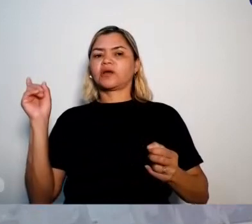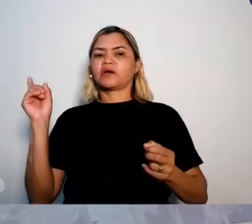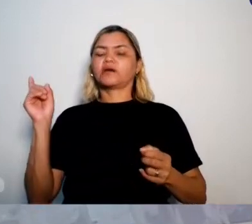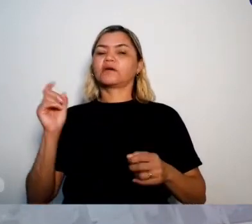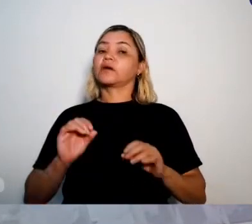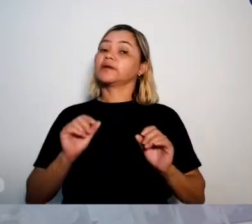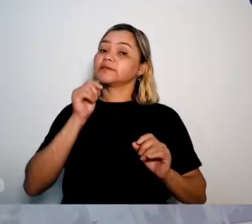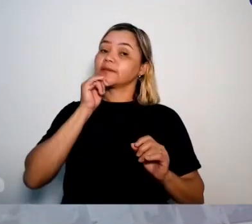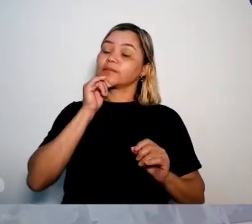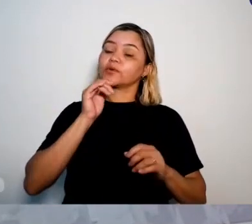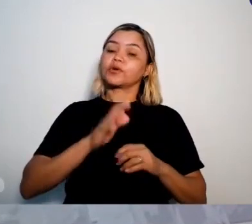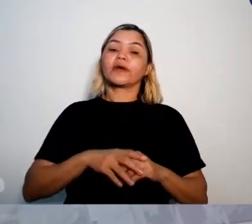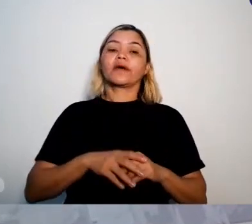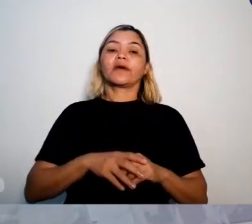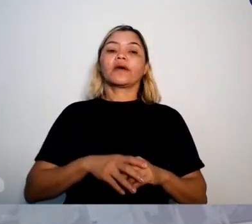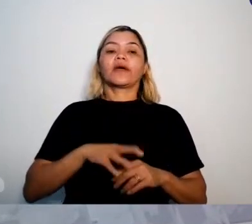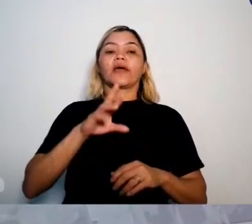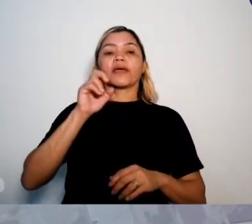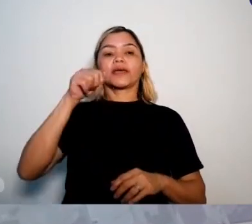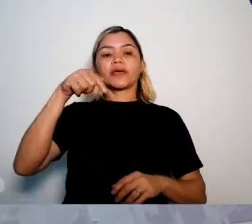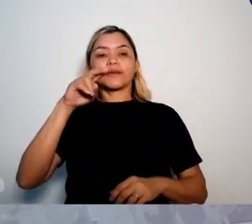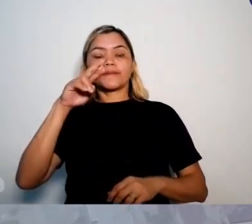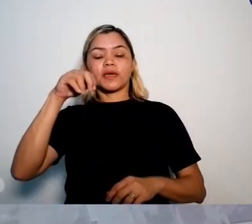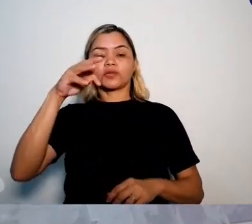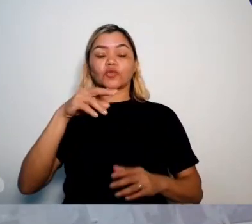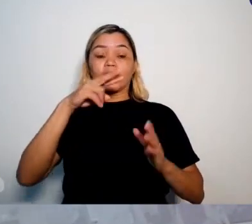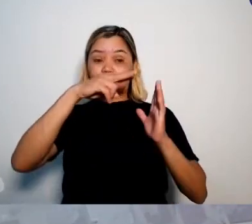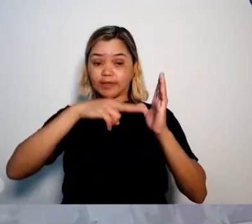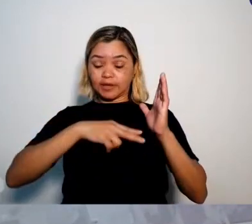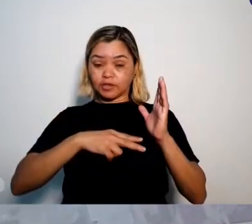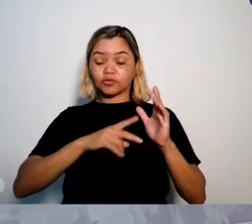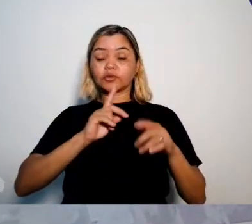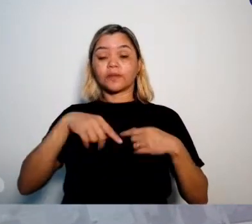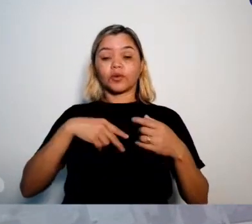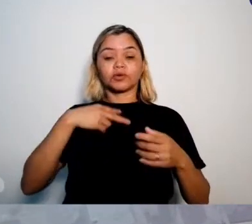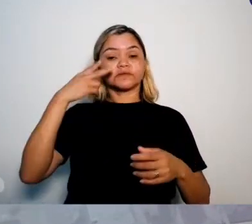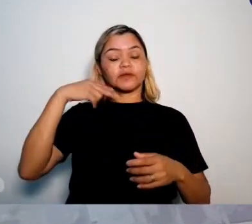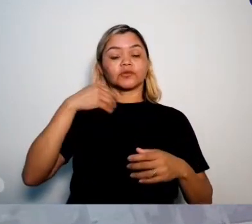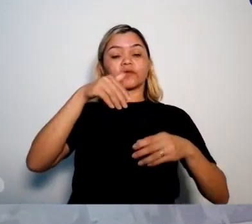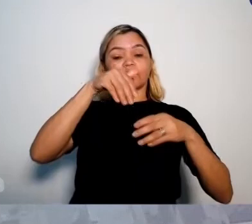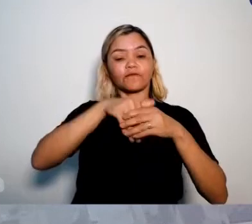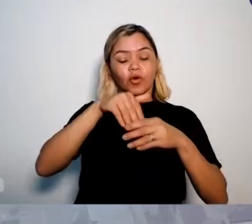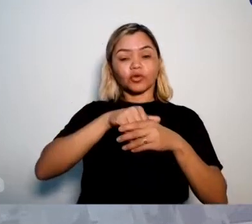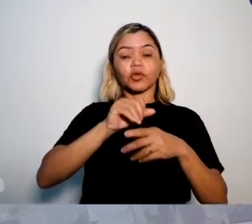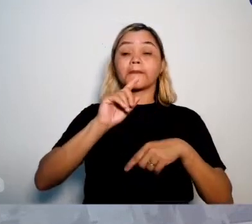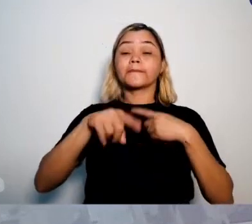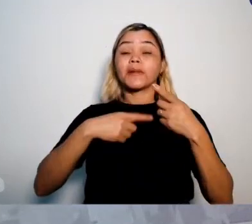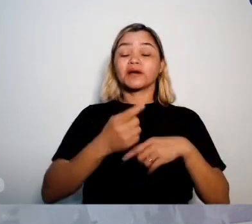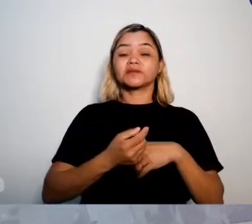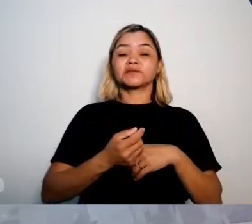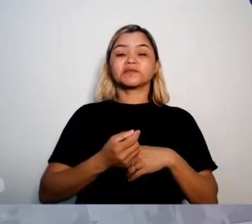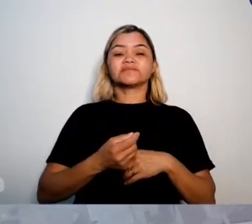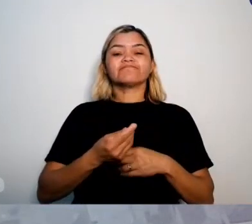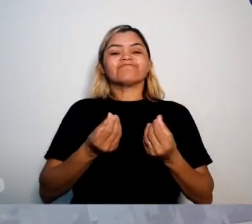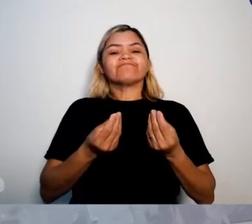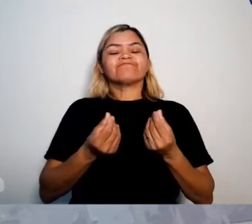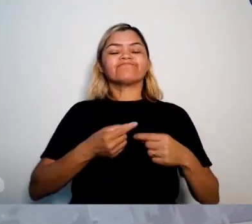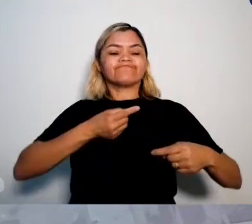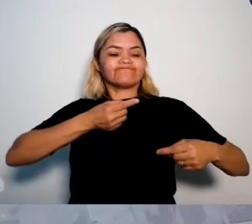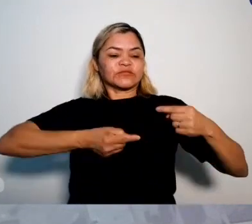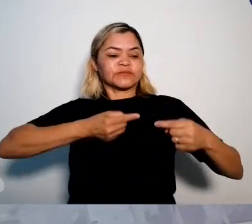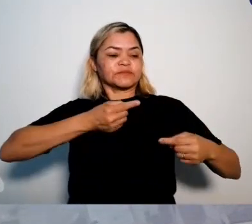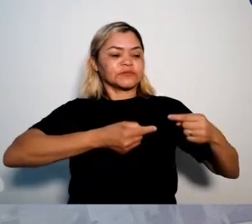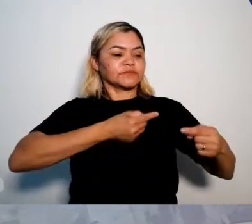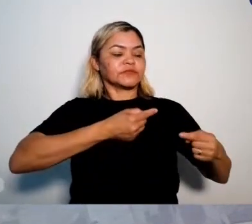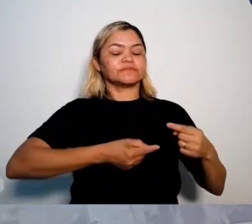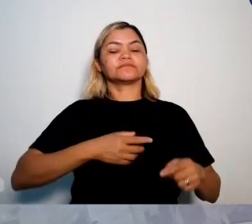esse requerimento é lido, e aí então os vereadores votam esse destaque na sequência, mas aqui envolve a questão da discussão. Na minha